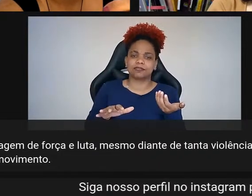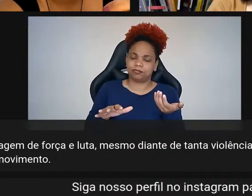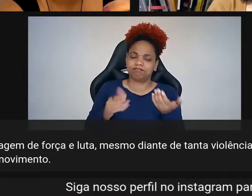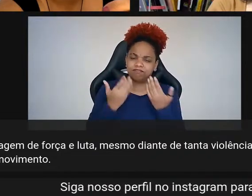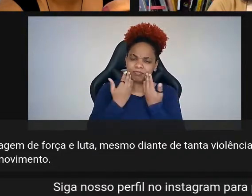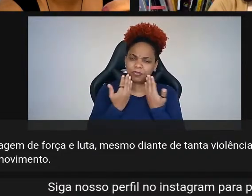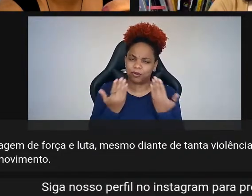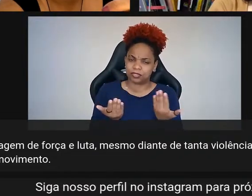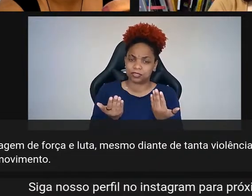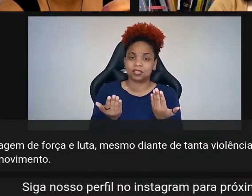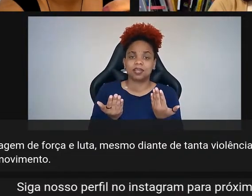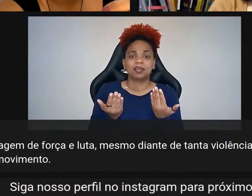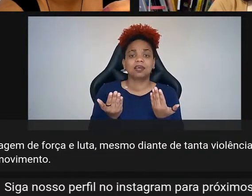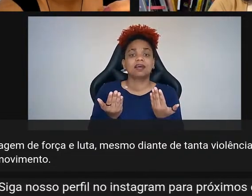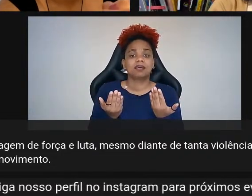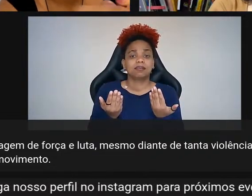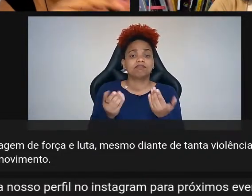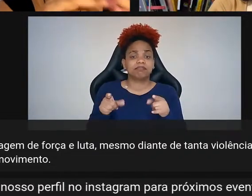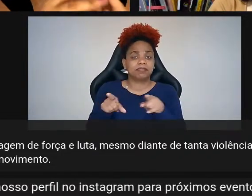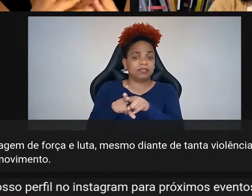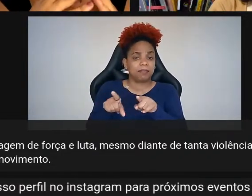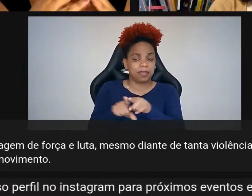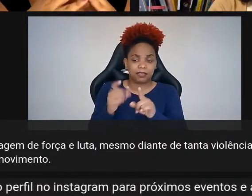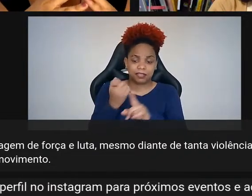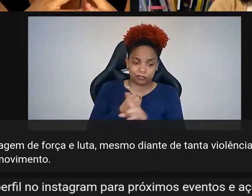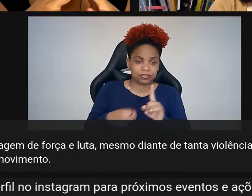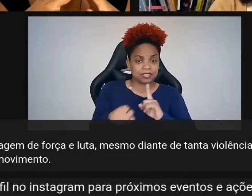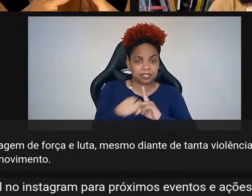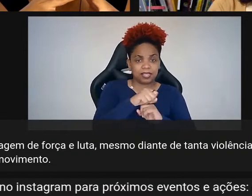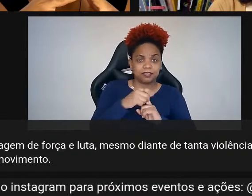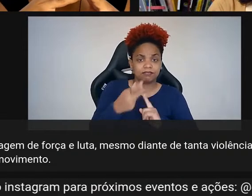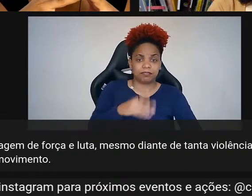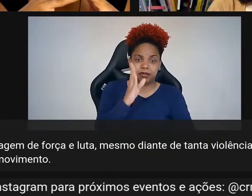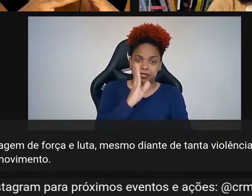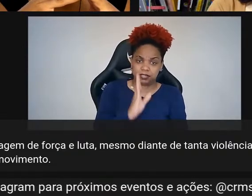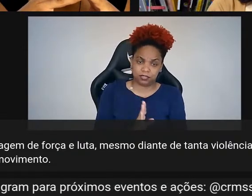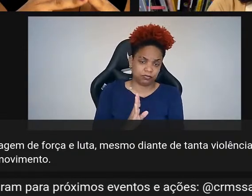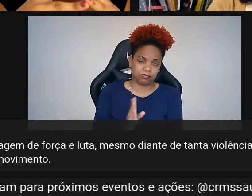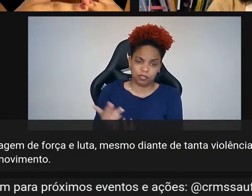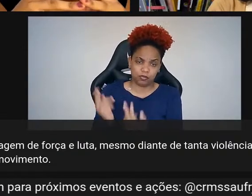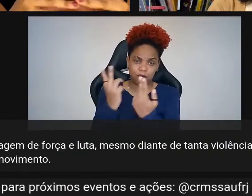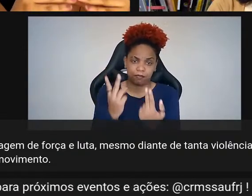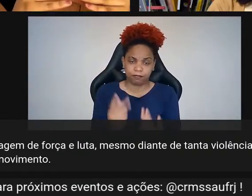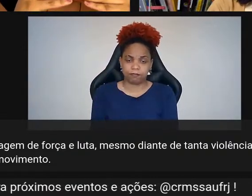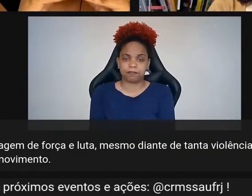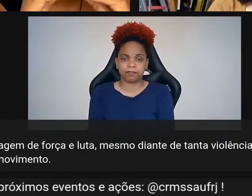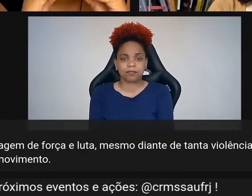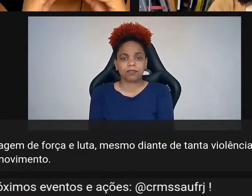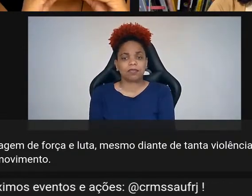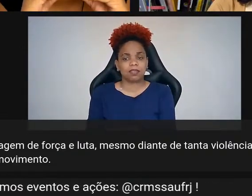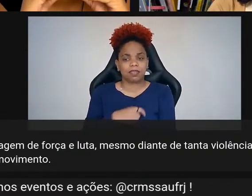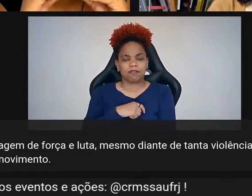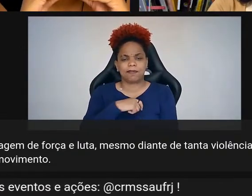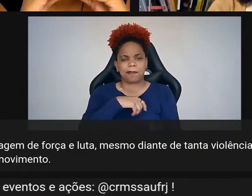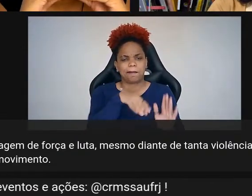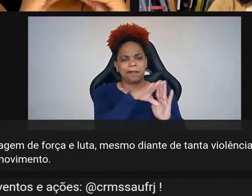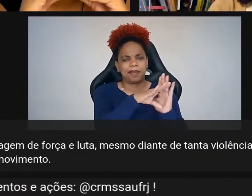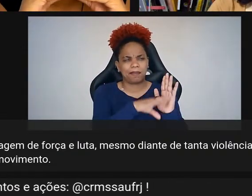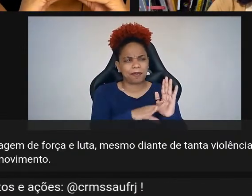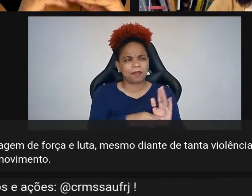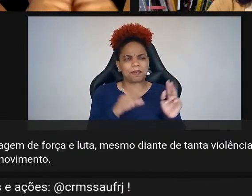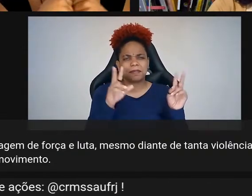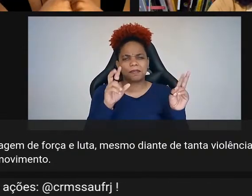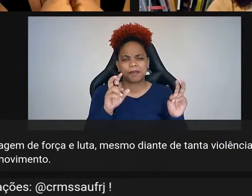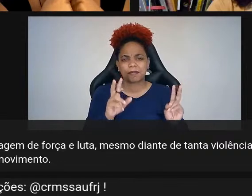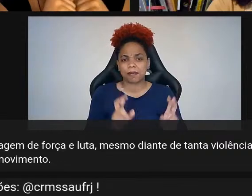pouco o conservadorismo da sociedade brasileira, né? Essas pautas conservadoras, né, que